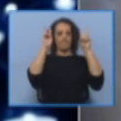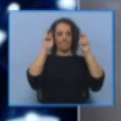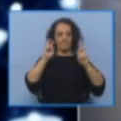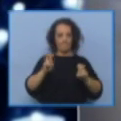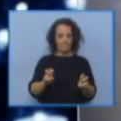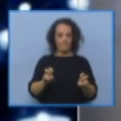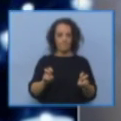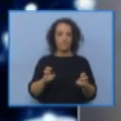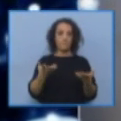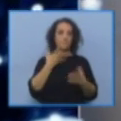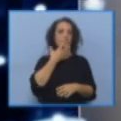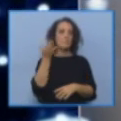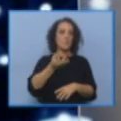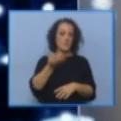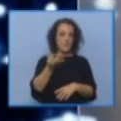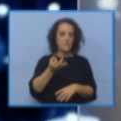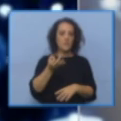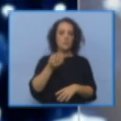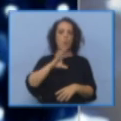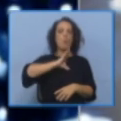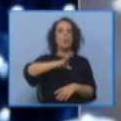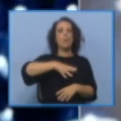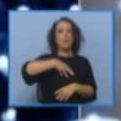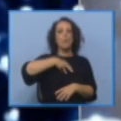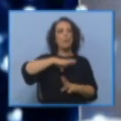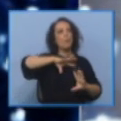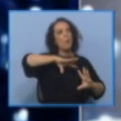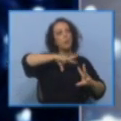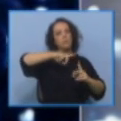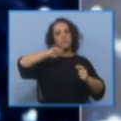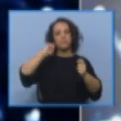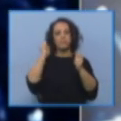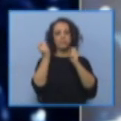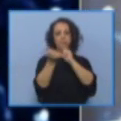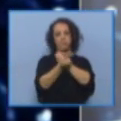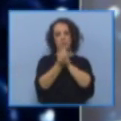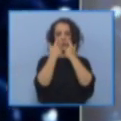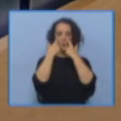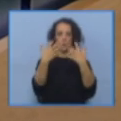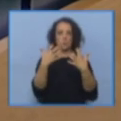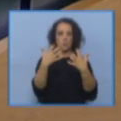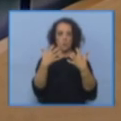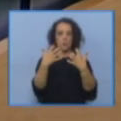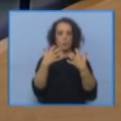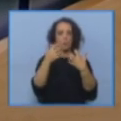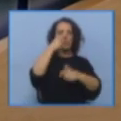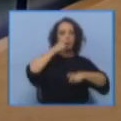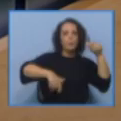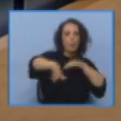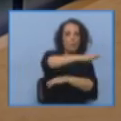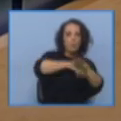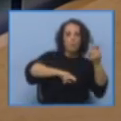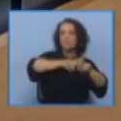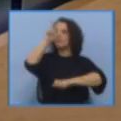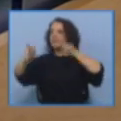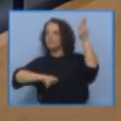e, na verdade, as mutações do mundo mostram-nos precisamente esta movimentação dos povos,